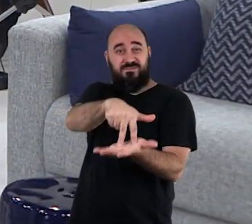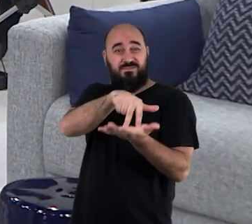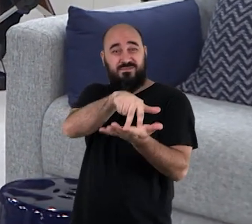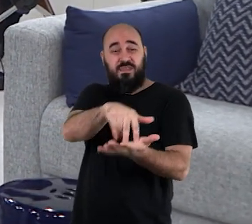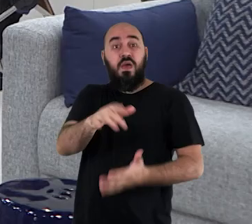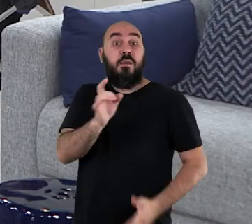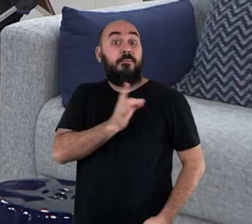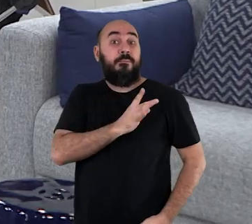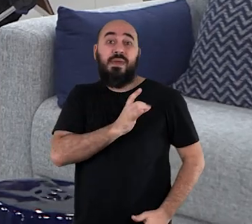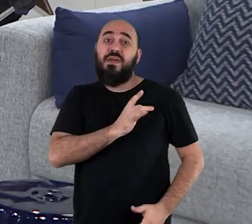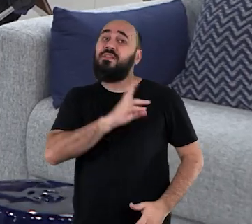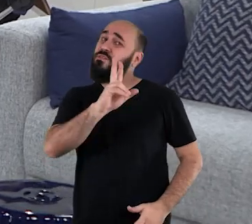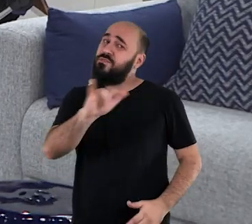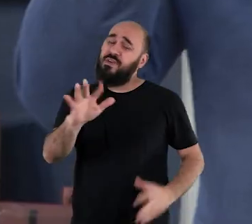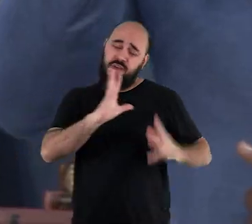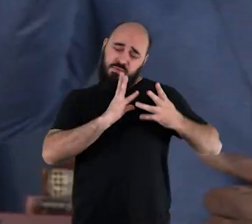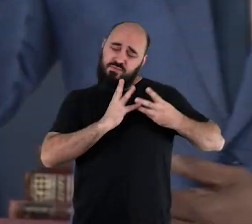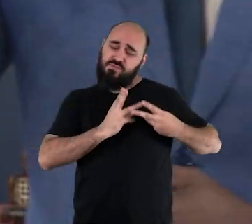temor